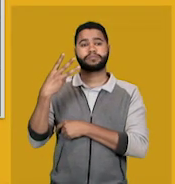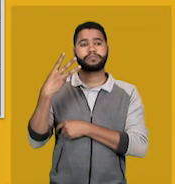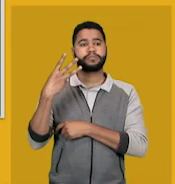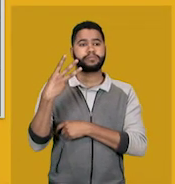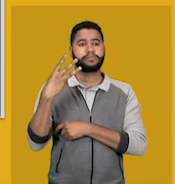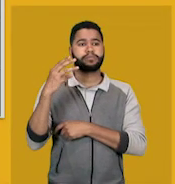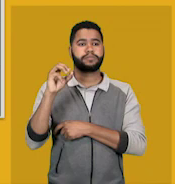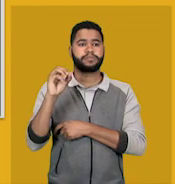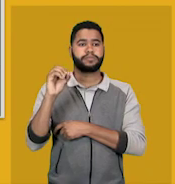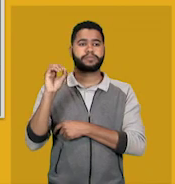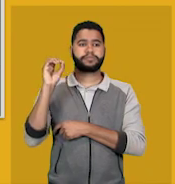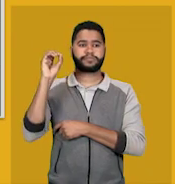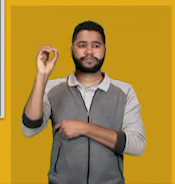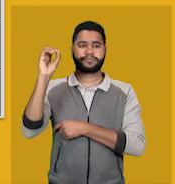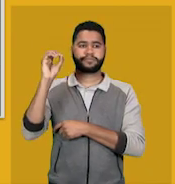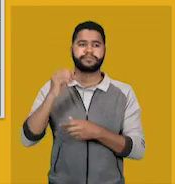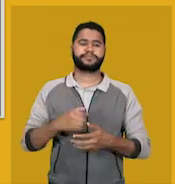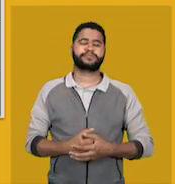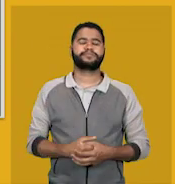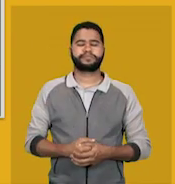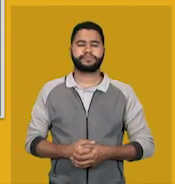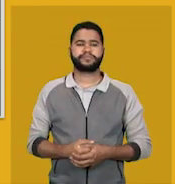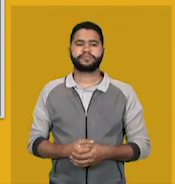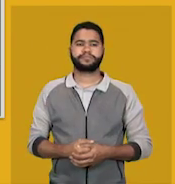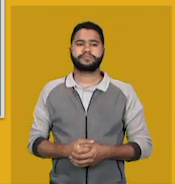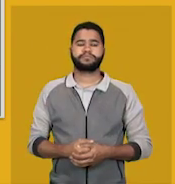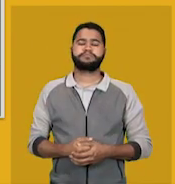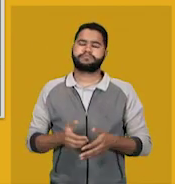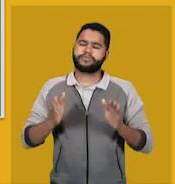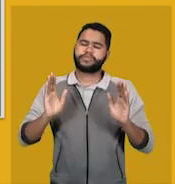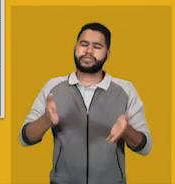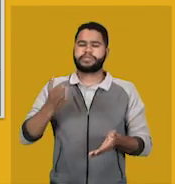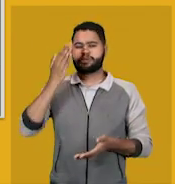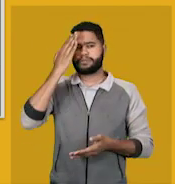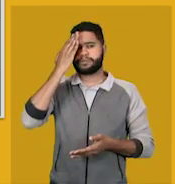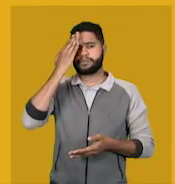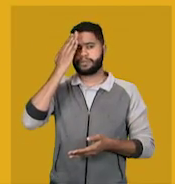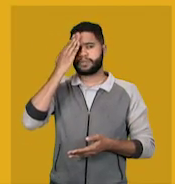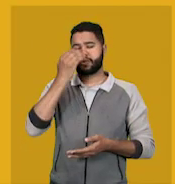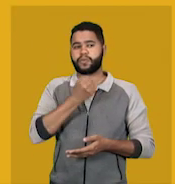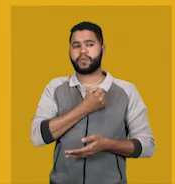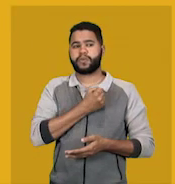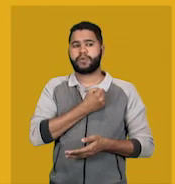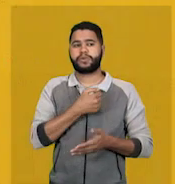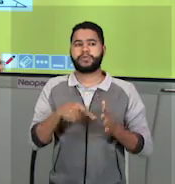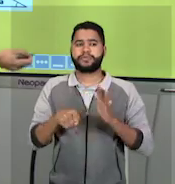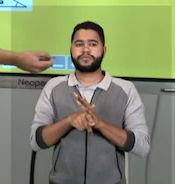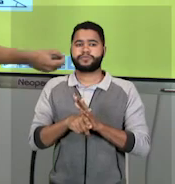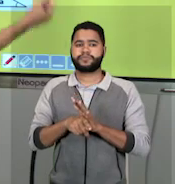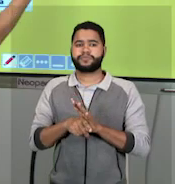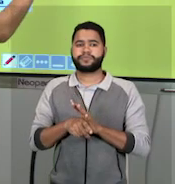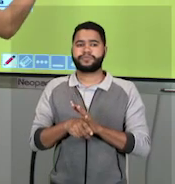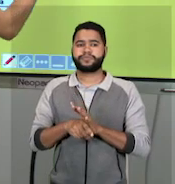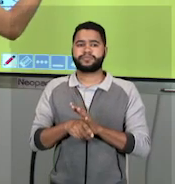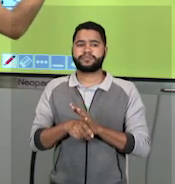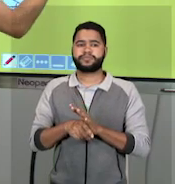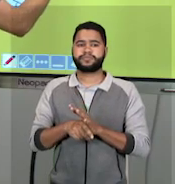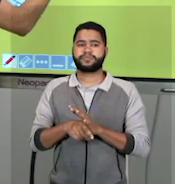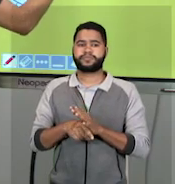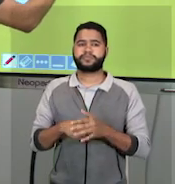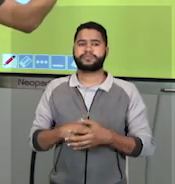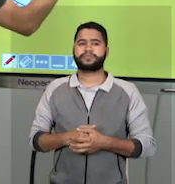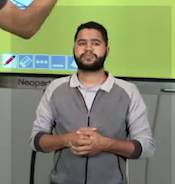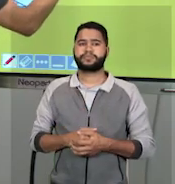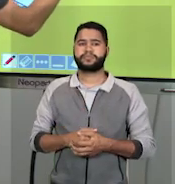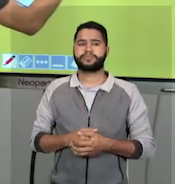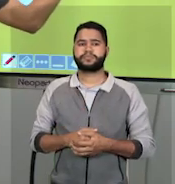alfa, o meu alfa aqui no caso, o meu ângulo é 30 graus. Então eu já sei que o valor do meu ângulo, A,